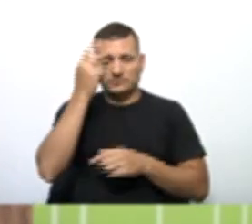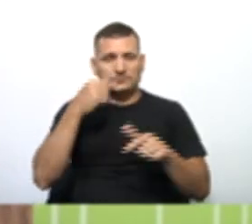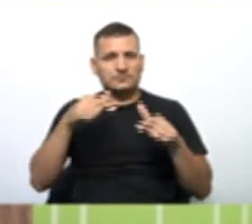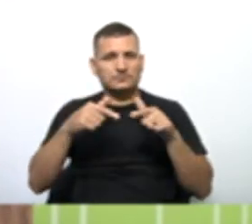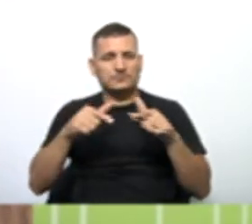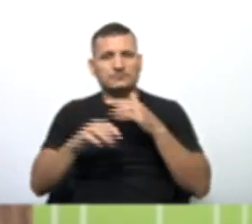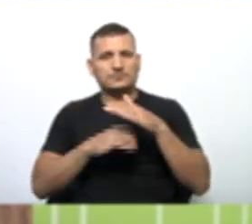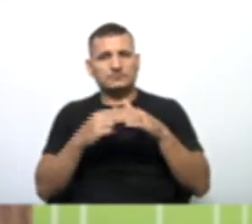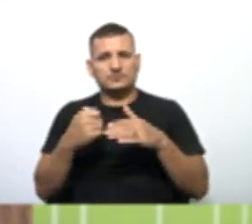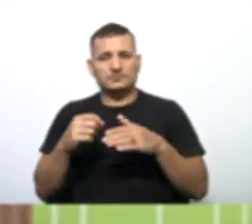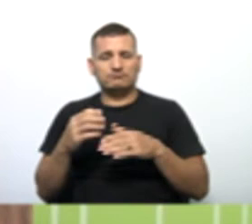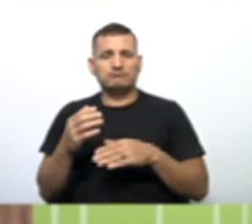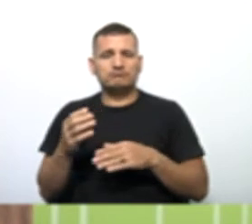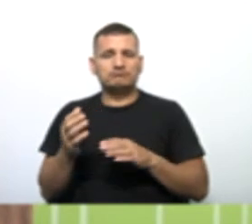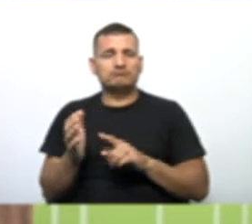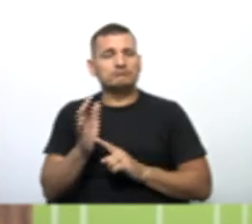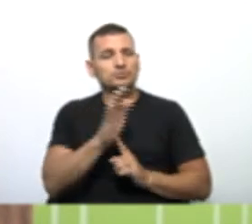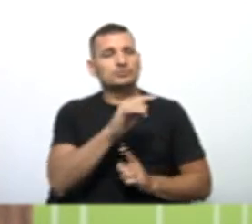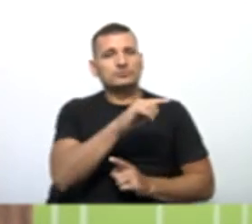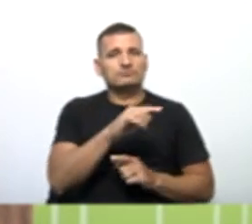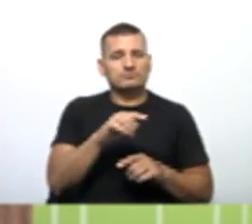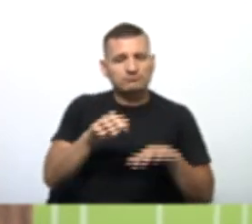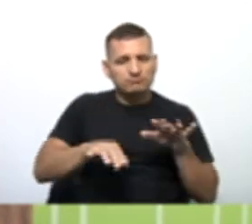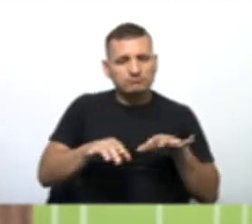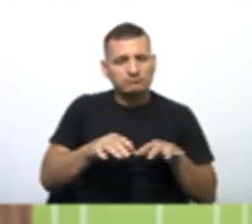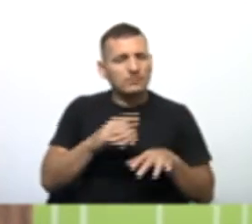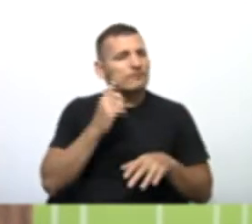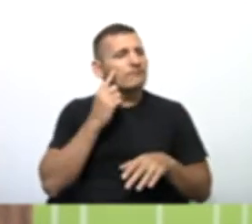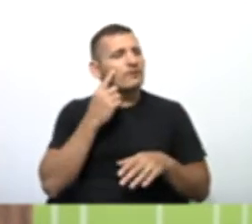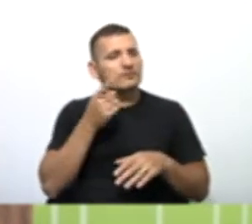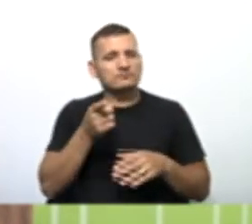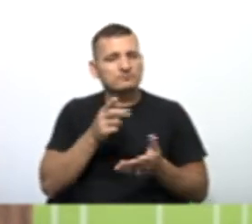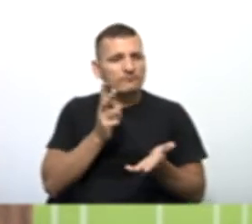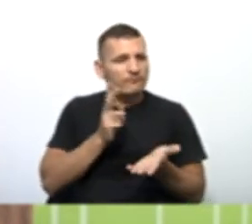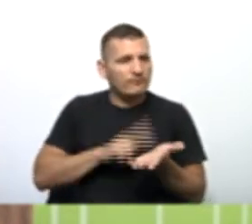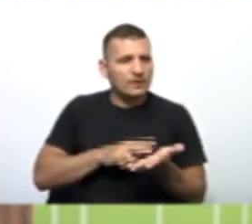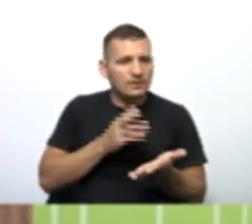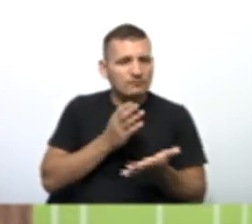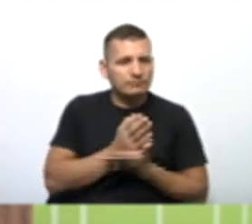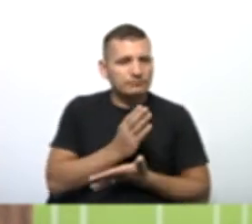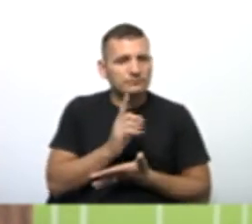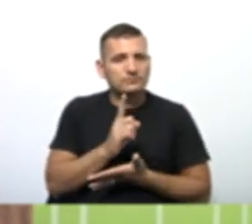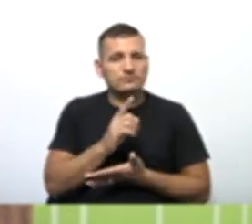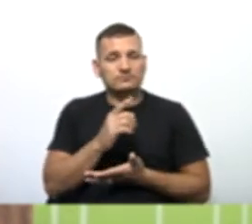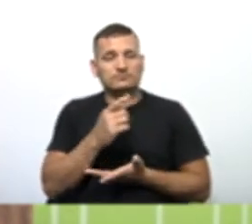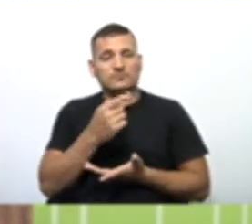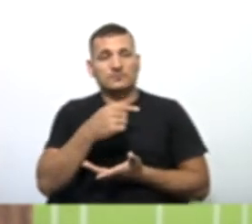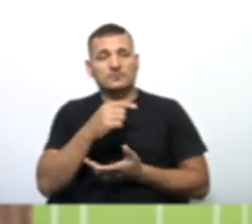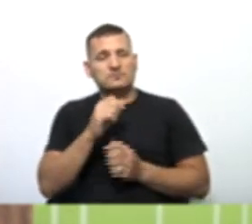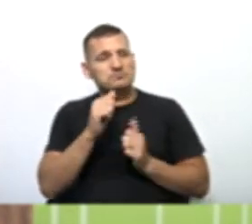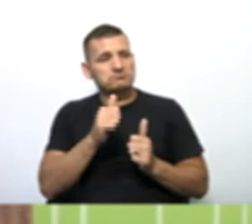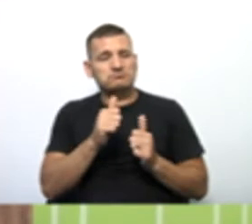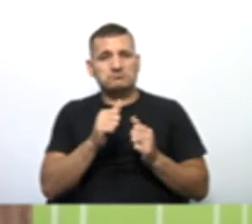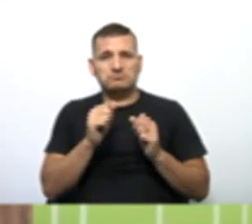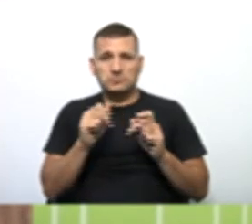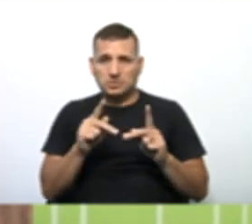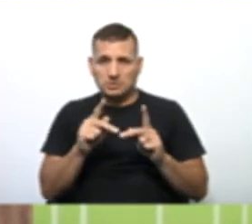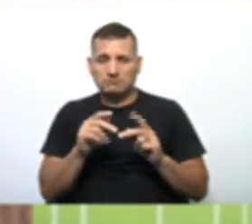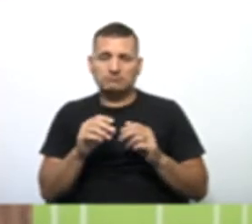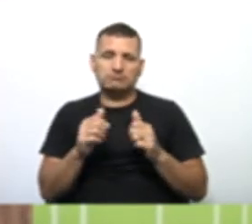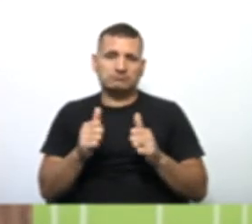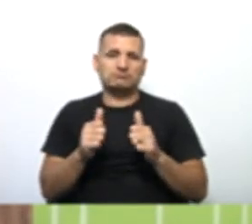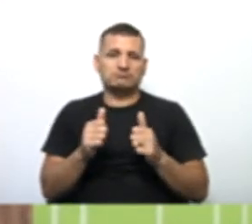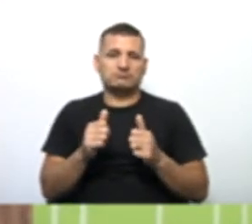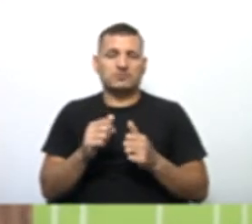para validar. Então, fala, vê se é isso mesmo que você queria. Quando as pessoas responsáveis dão um ok, então aí você